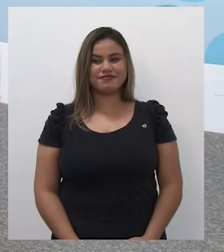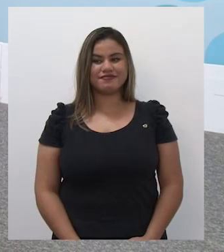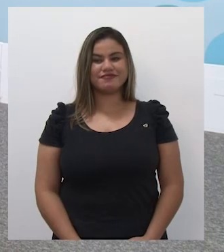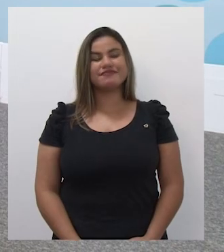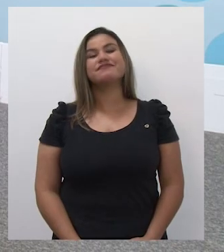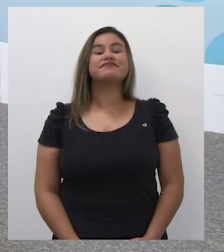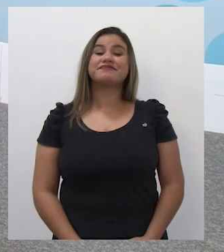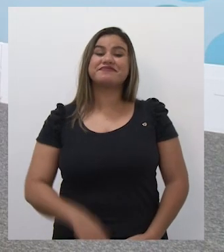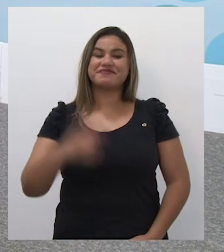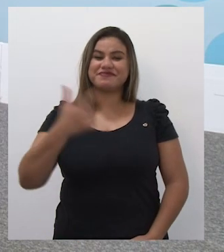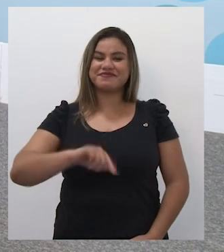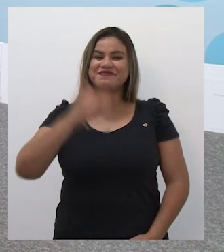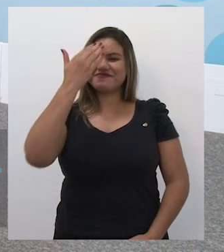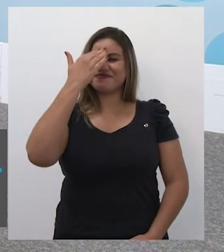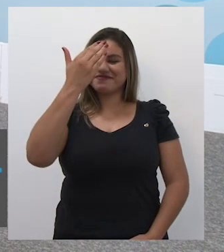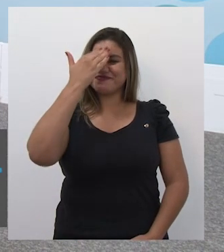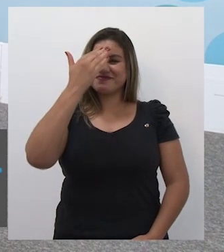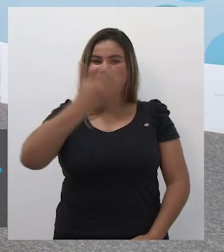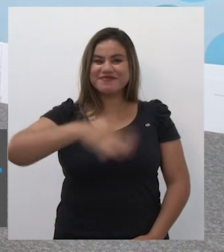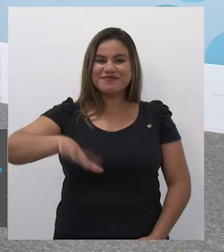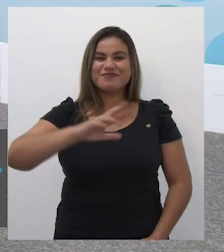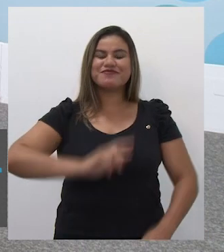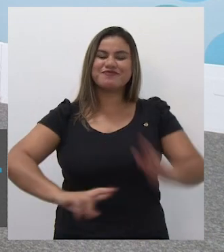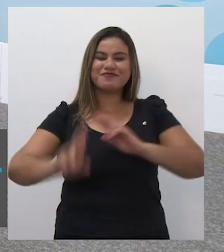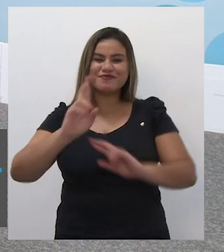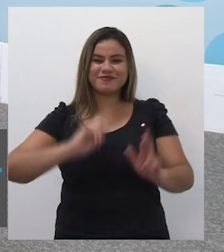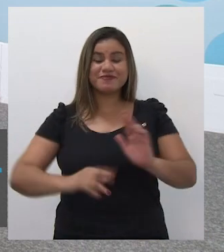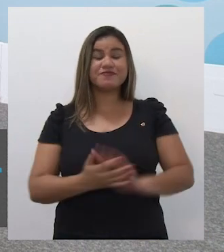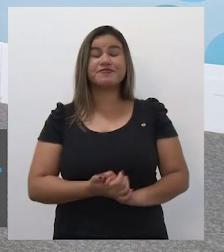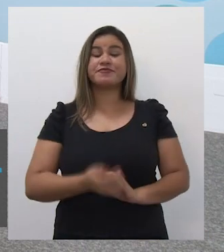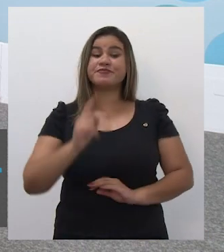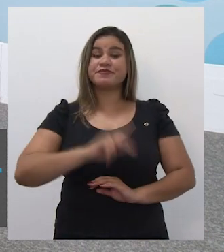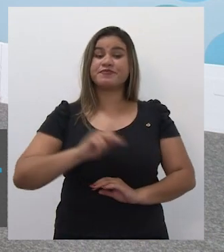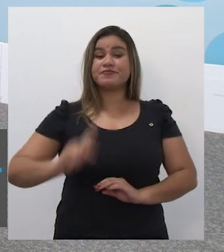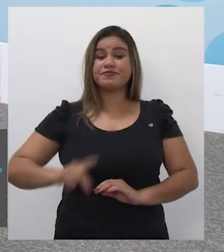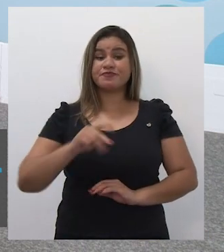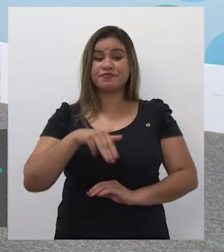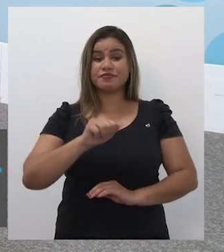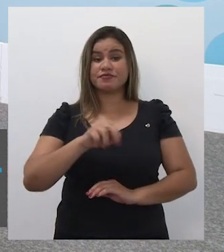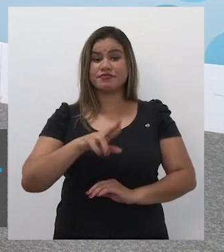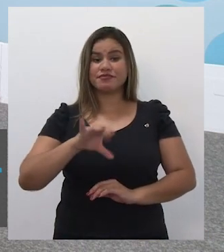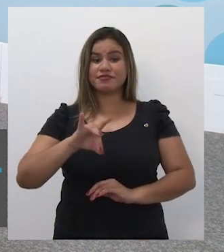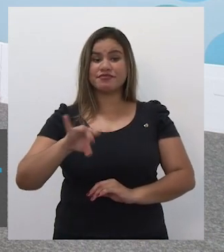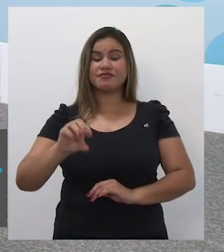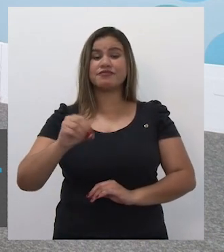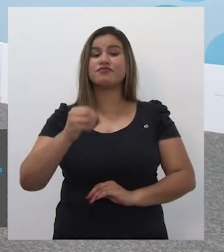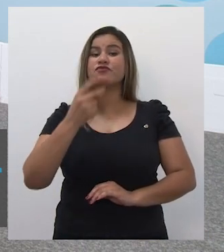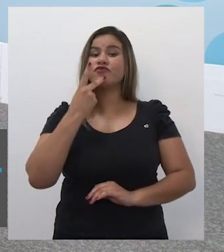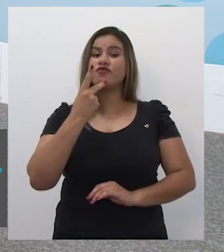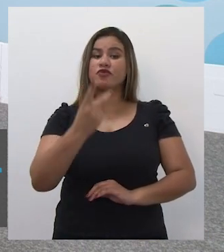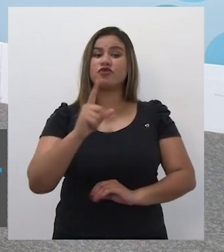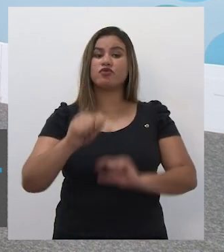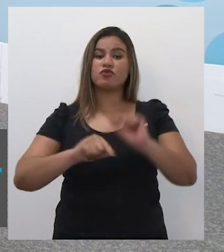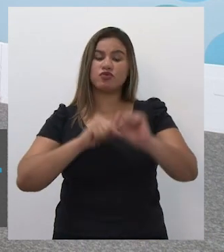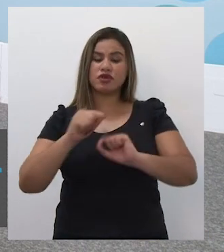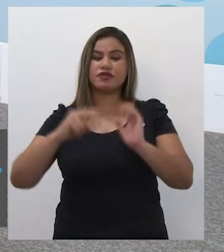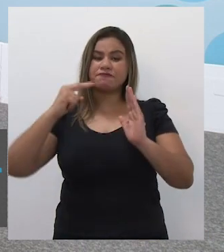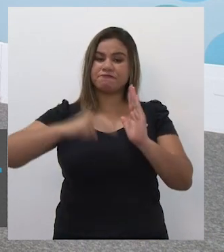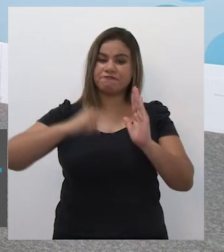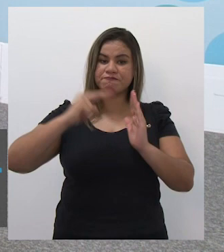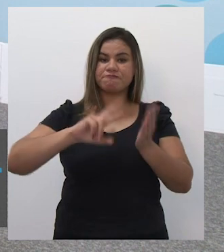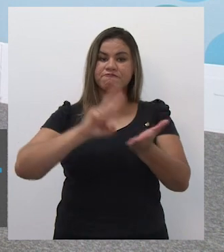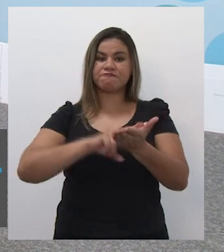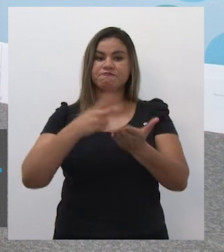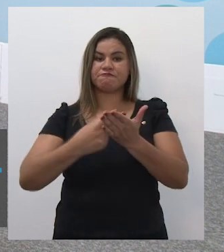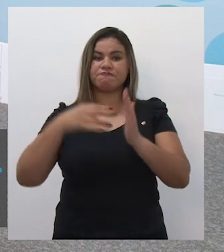Mais uma vez, muito obrigada por todas as colaborações. O professor Marcelo, né, fala sobre trabalho com a leitura, interpretação